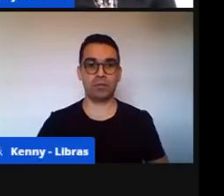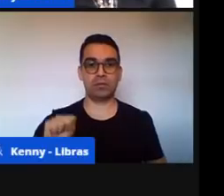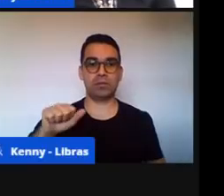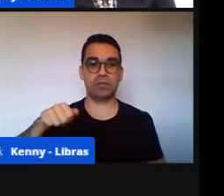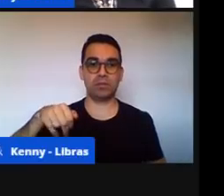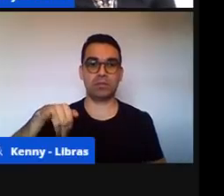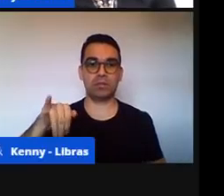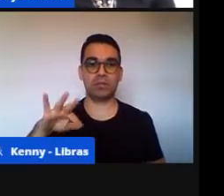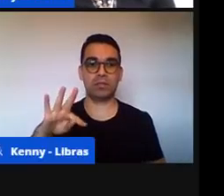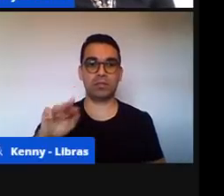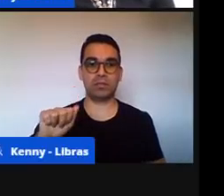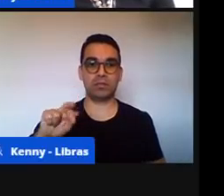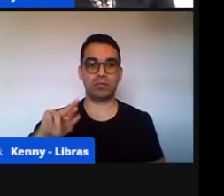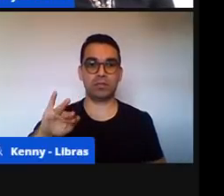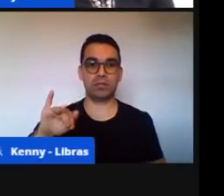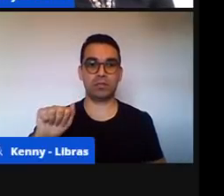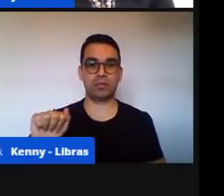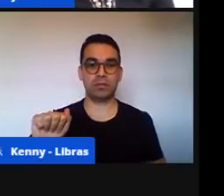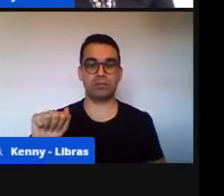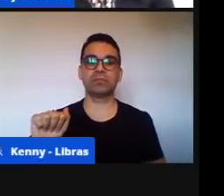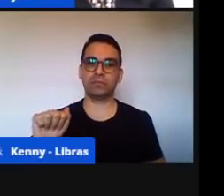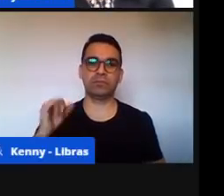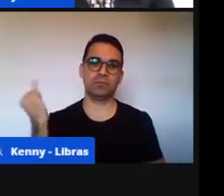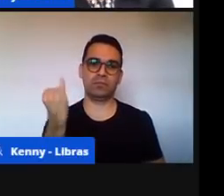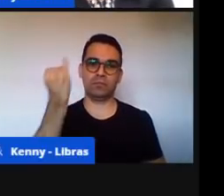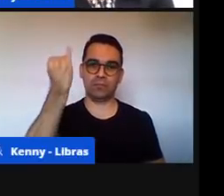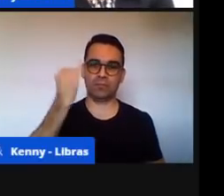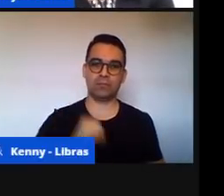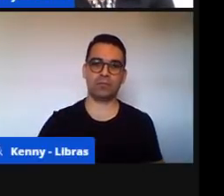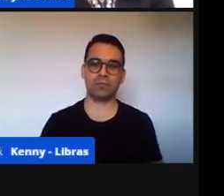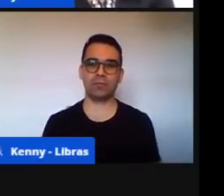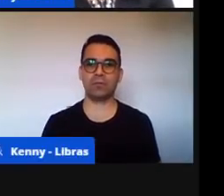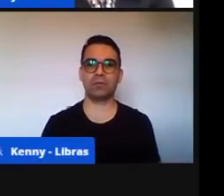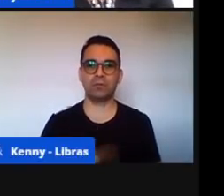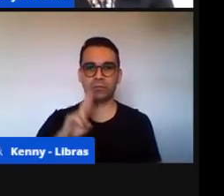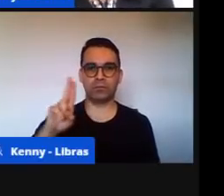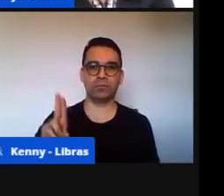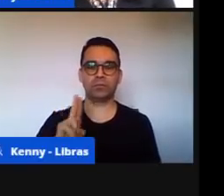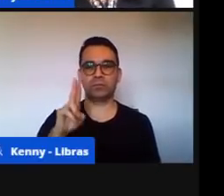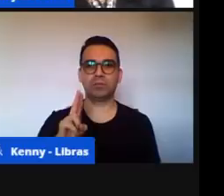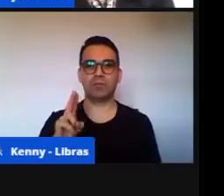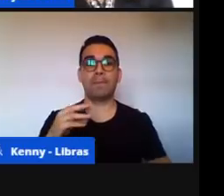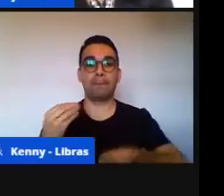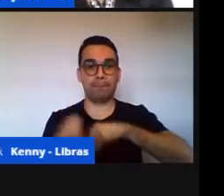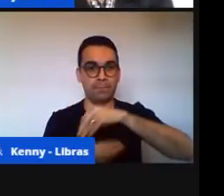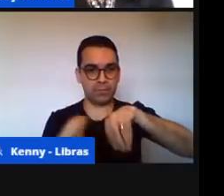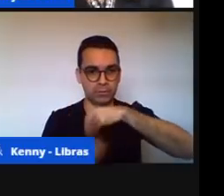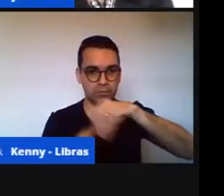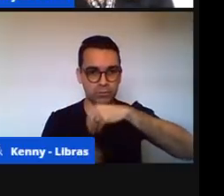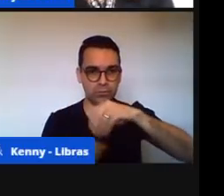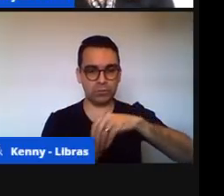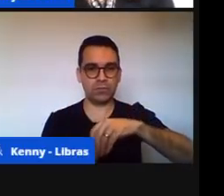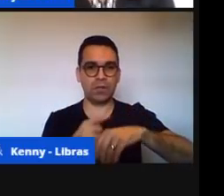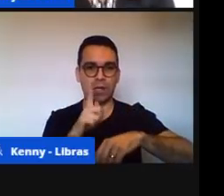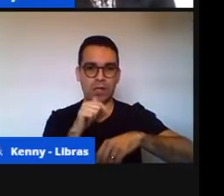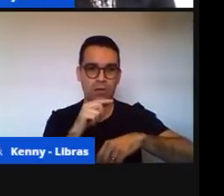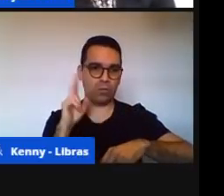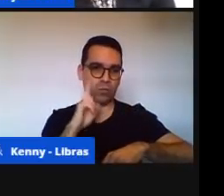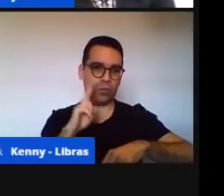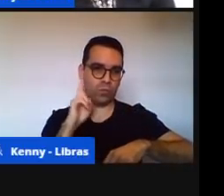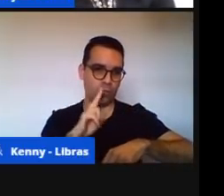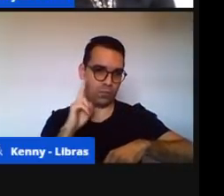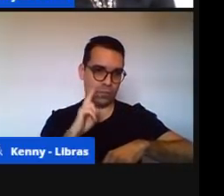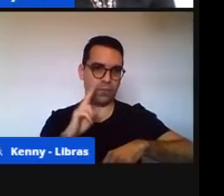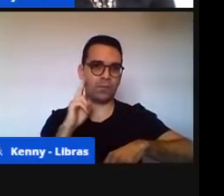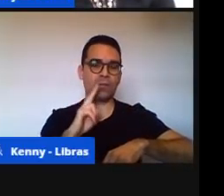diluída. Então, a gente vai pegar uma quantidade de água sanitária e colocar na água para que ela atinja